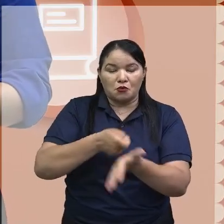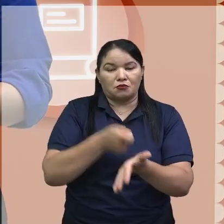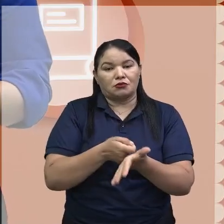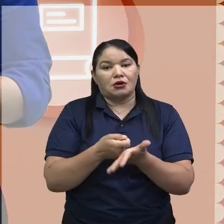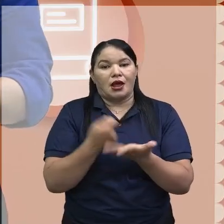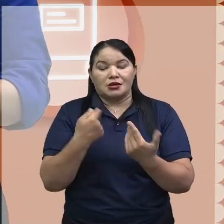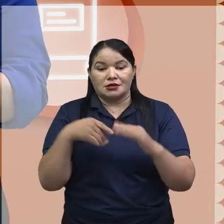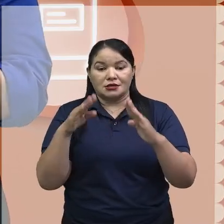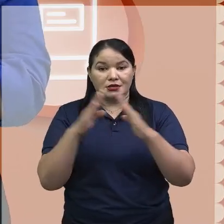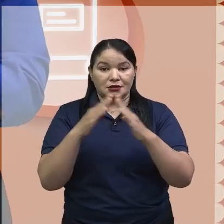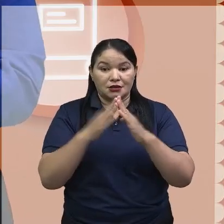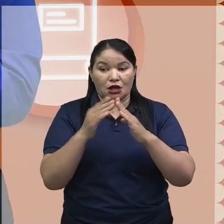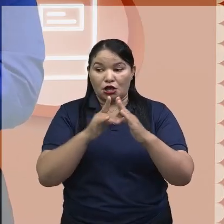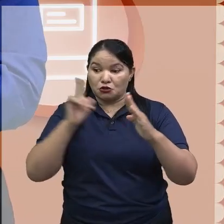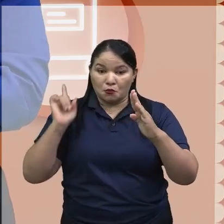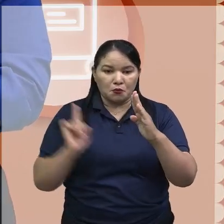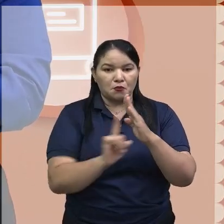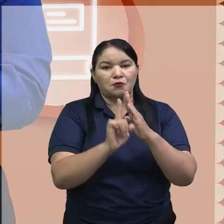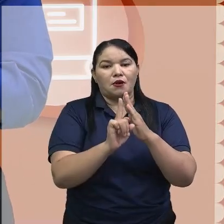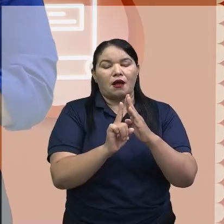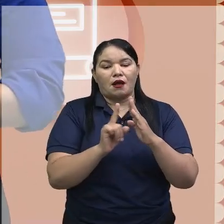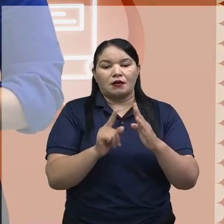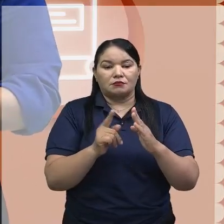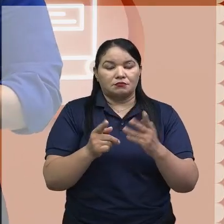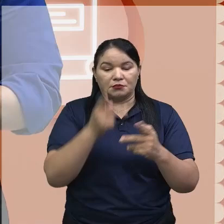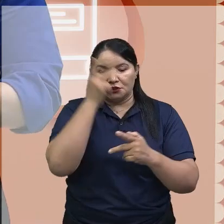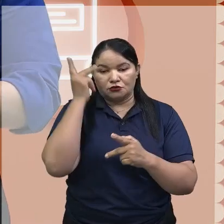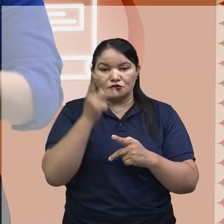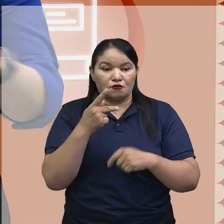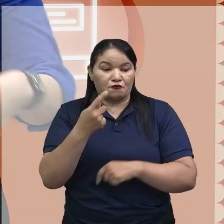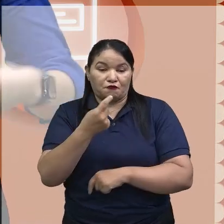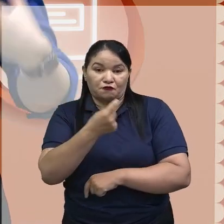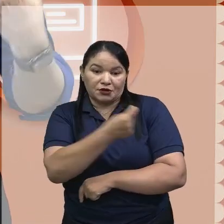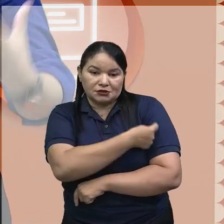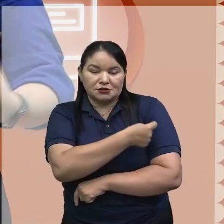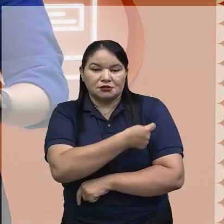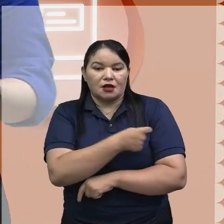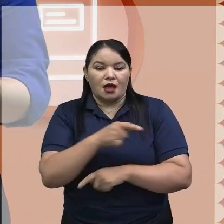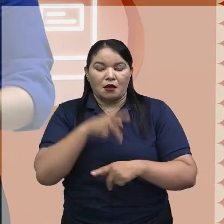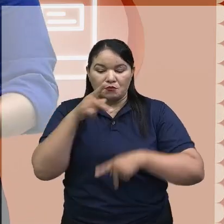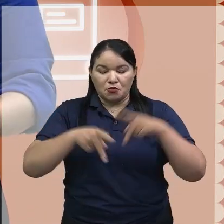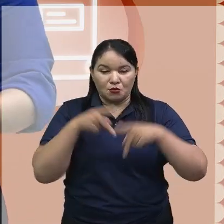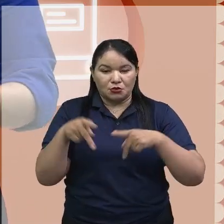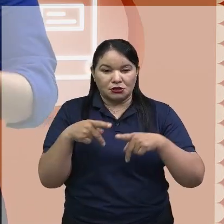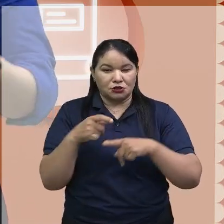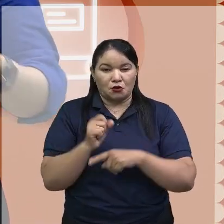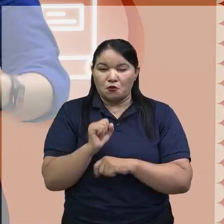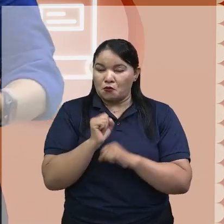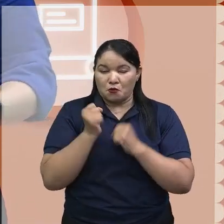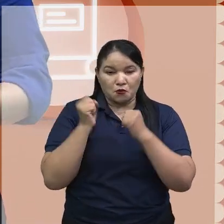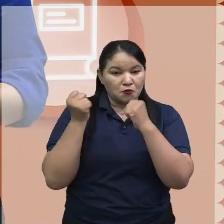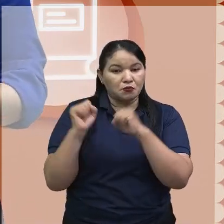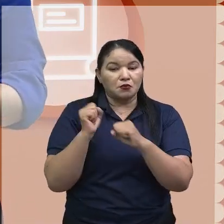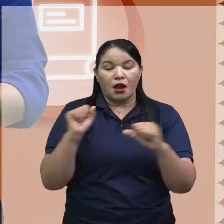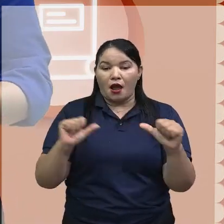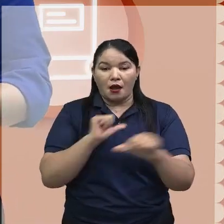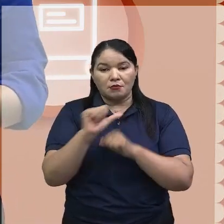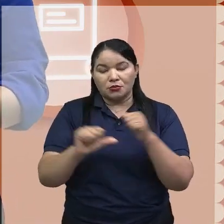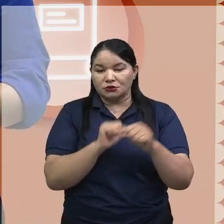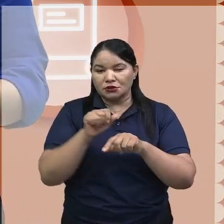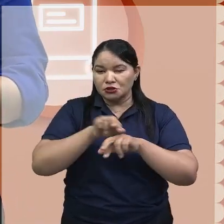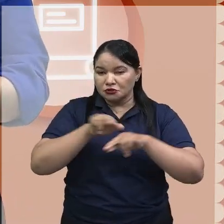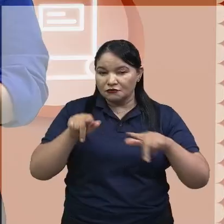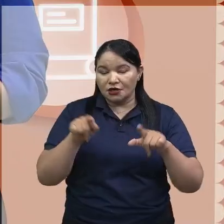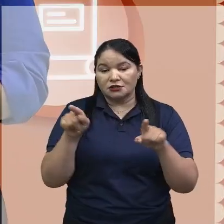de residências pelos agentes sanitários. A população, então, já revoltada com aquela série de mudanças